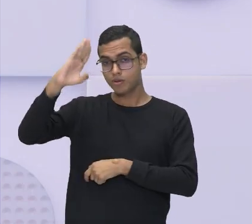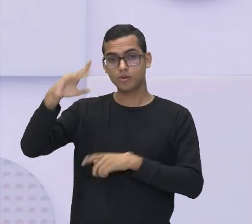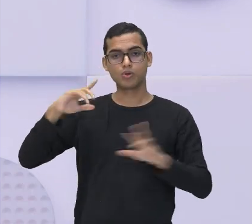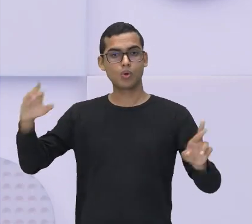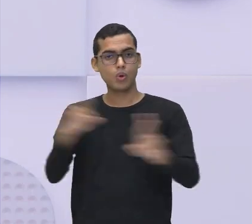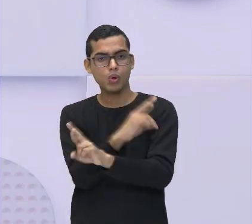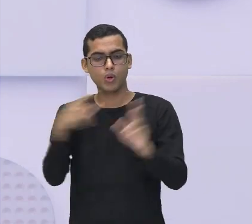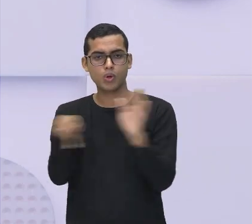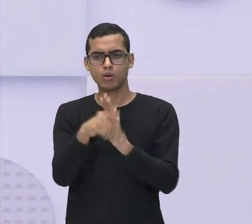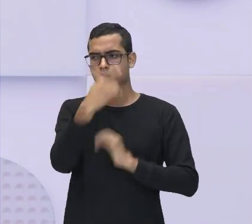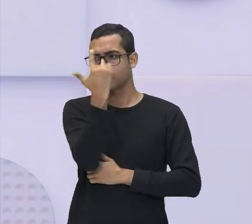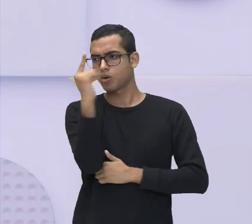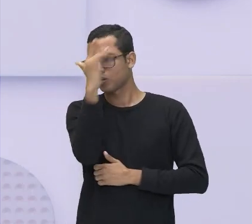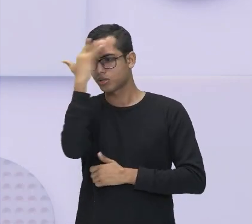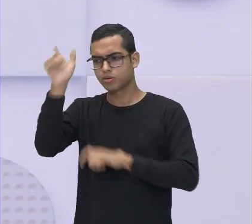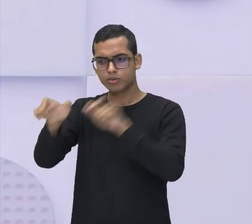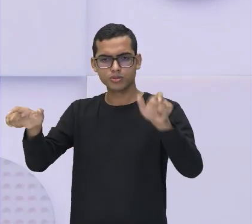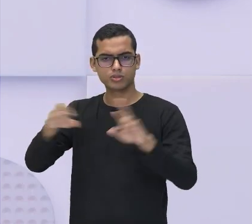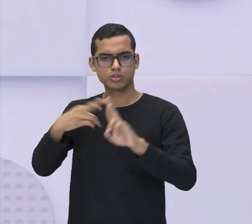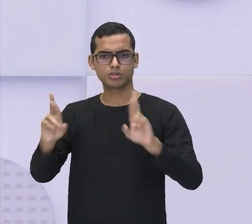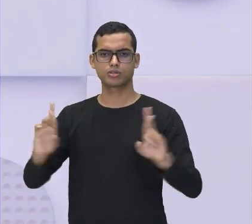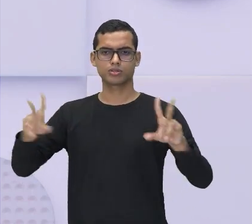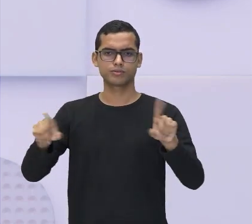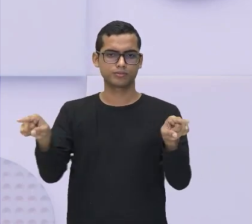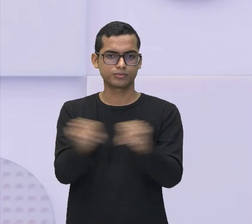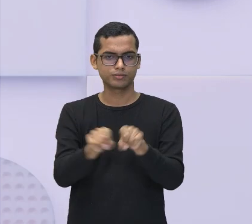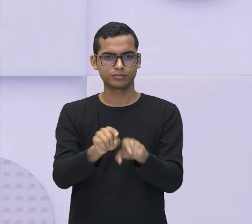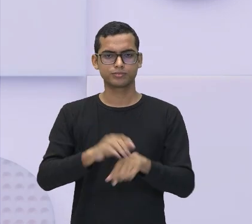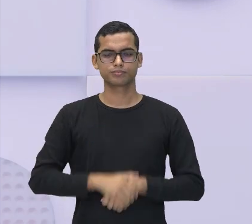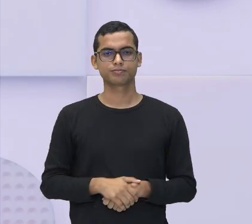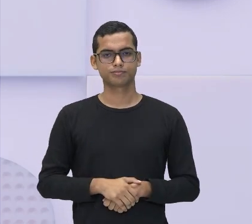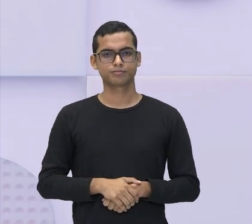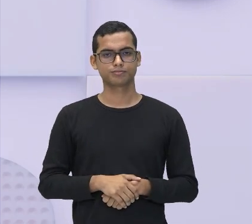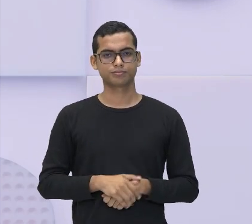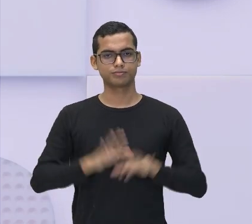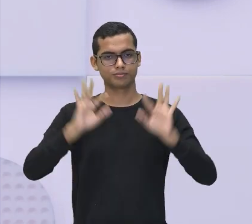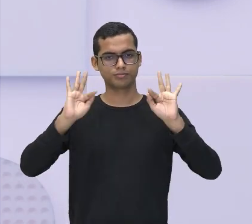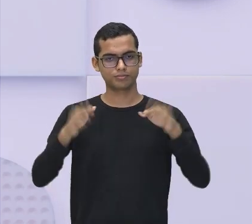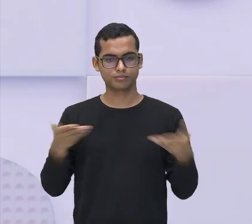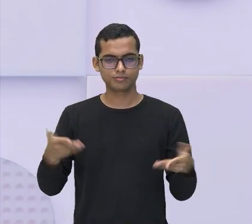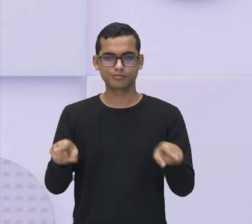no relacionamento com pessoas de outras religiões. Então, fica